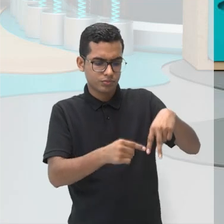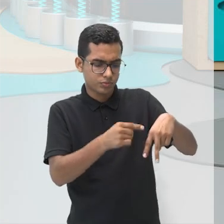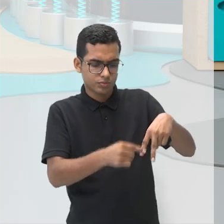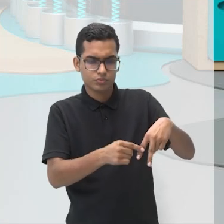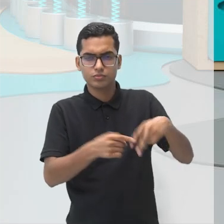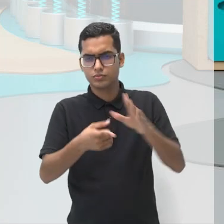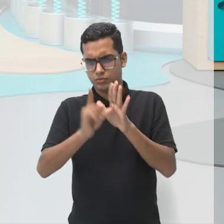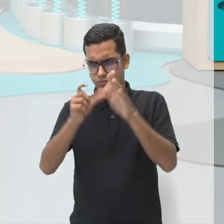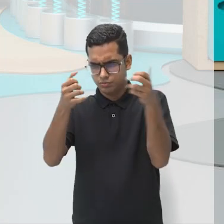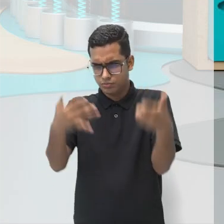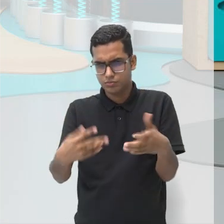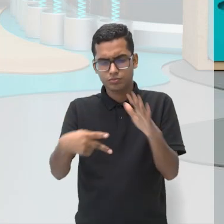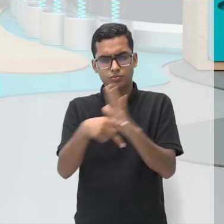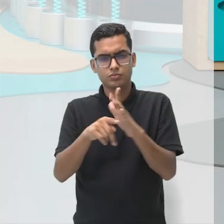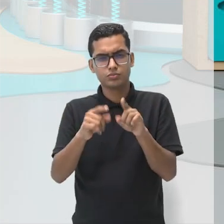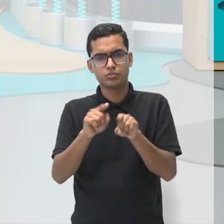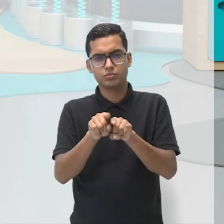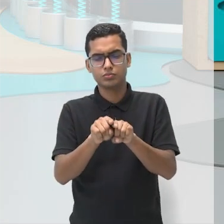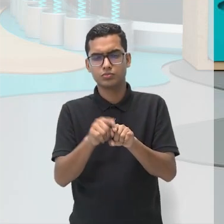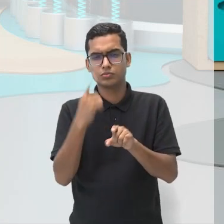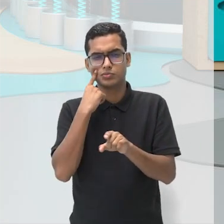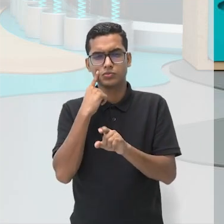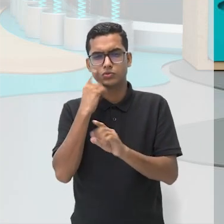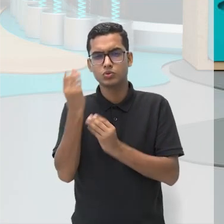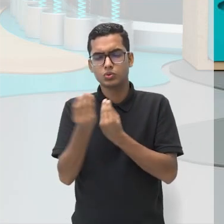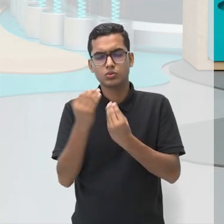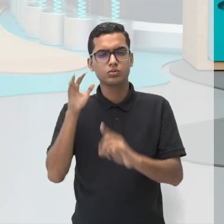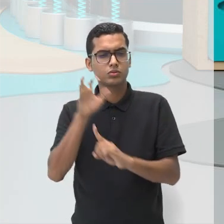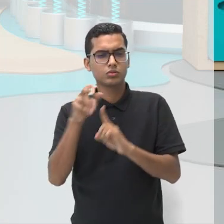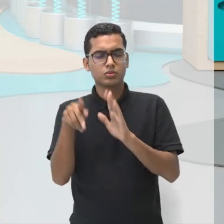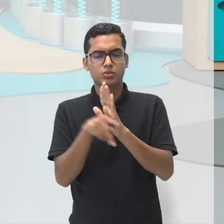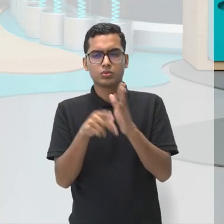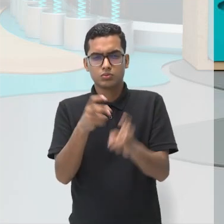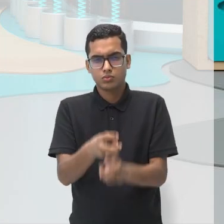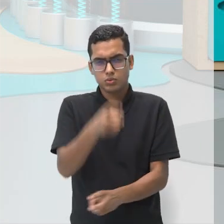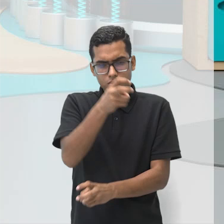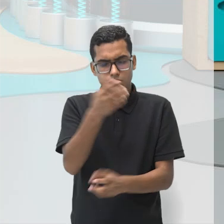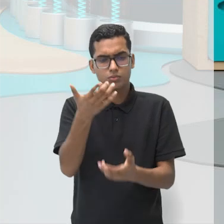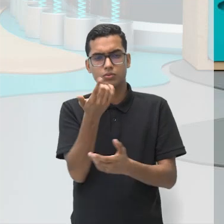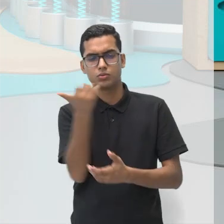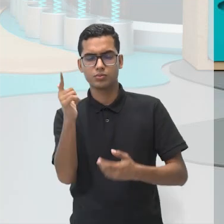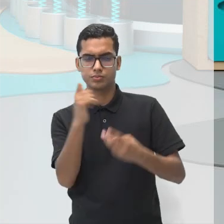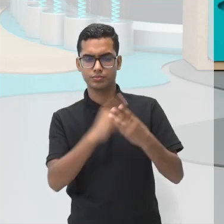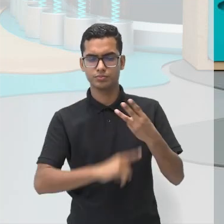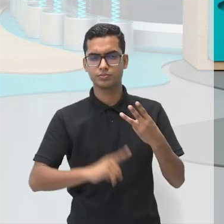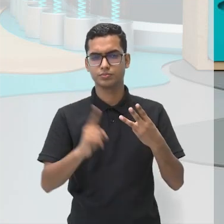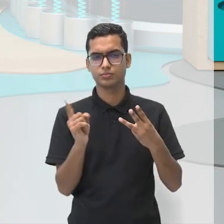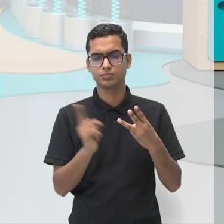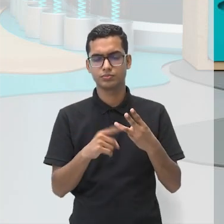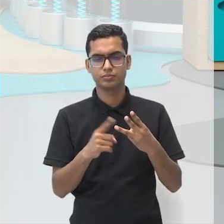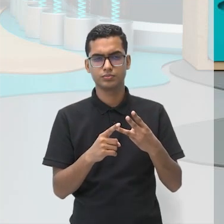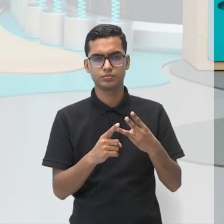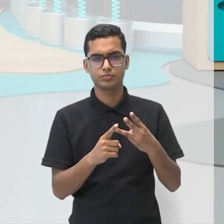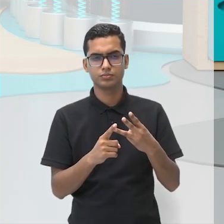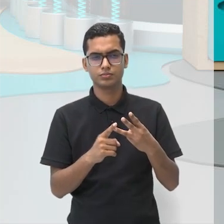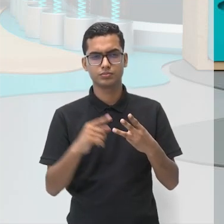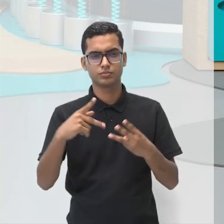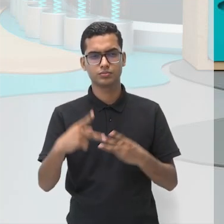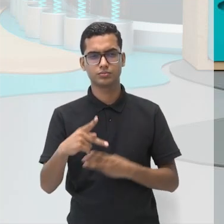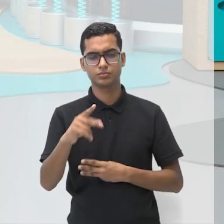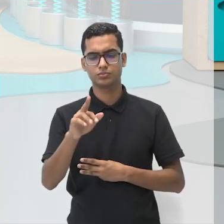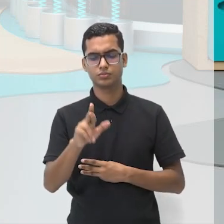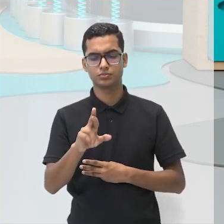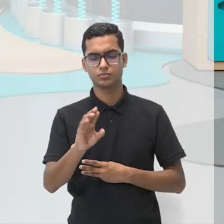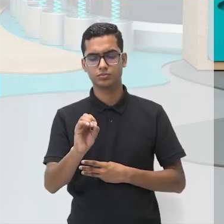Antes de eu falar do reflexo disso na coluna, a gente vai ver próximo desvio que pode acometer os pés, que é a pisada